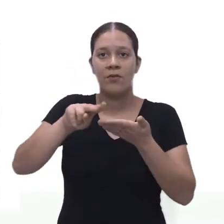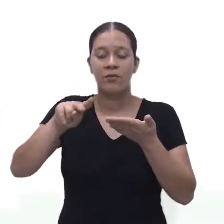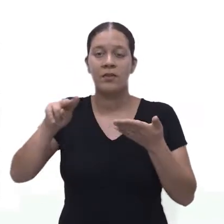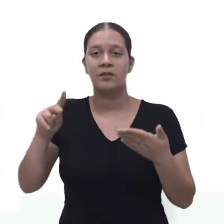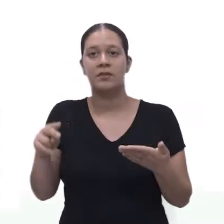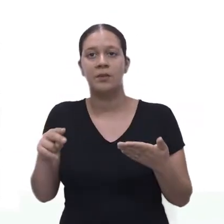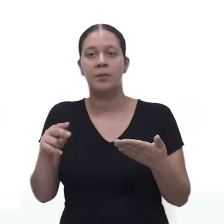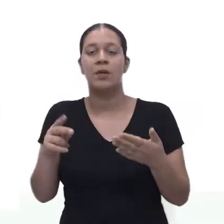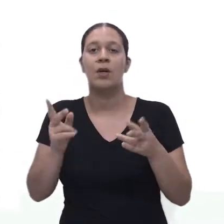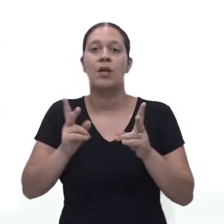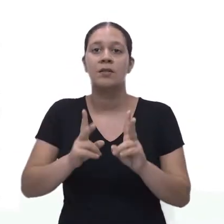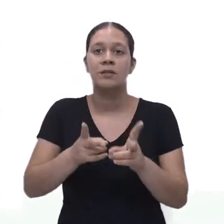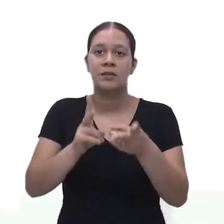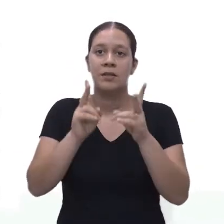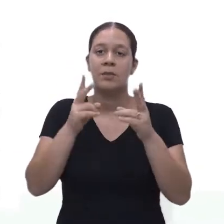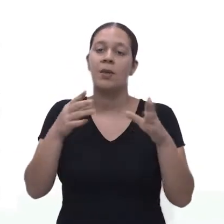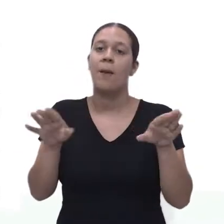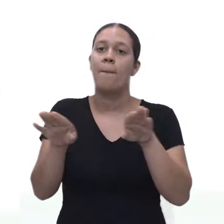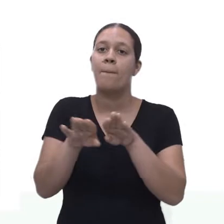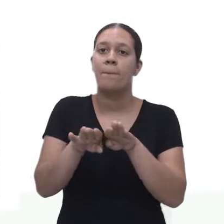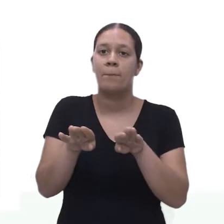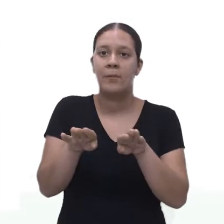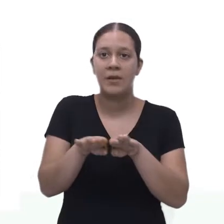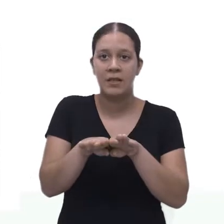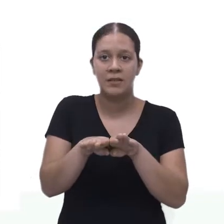entalpia é sempre a mesma,